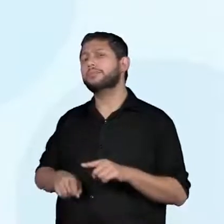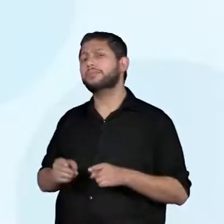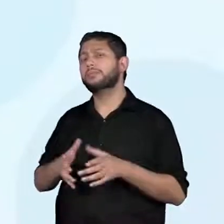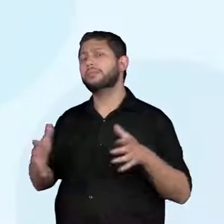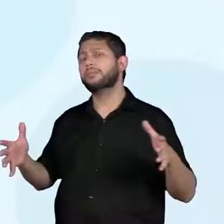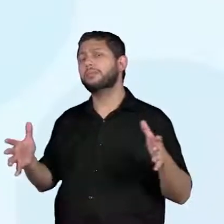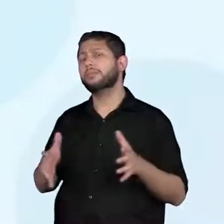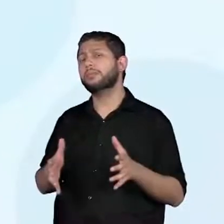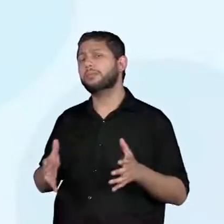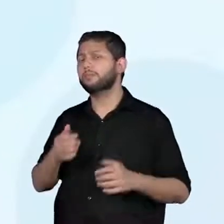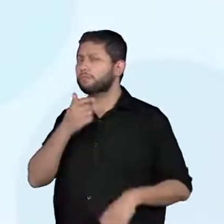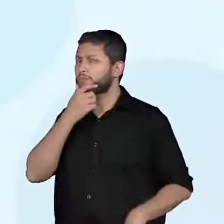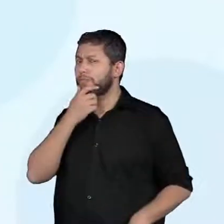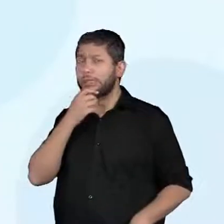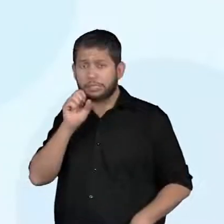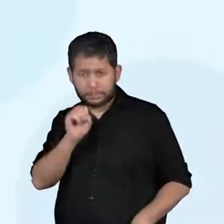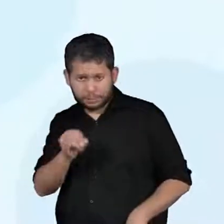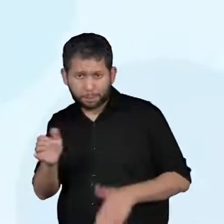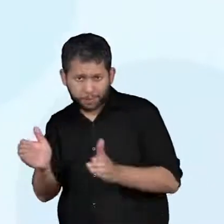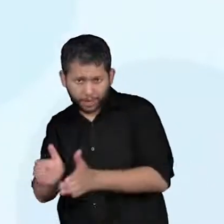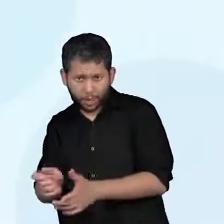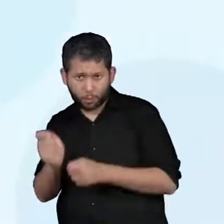objeto influencia aí